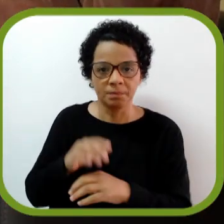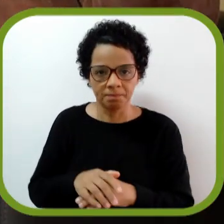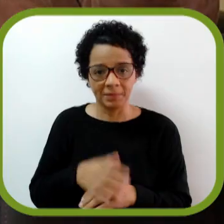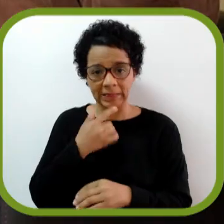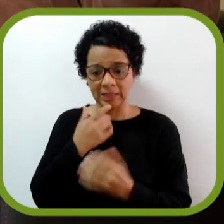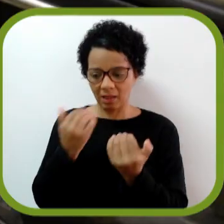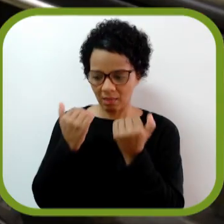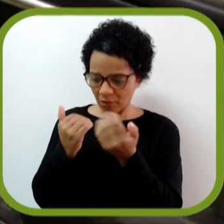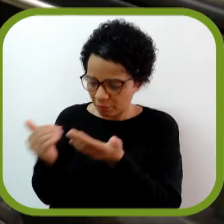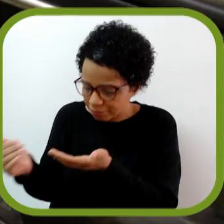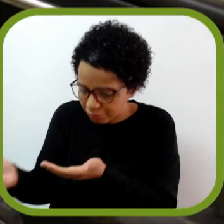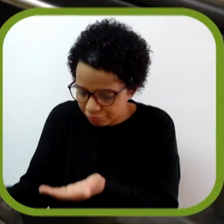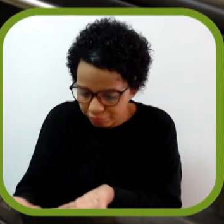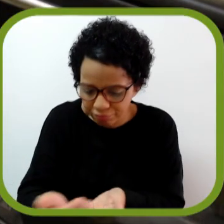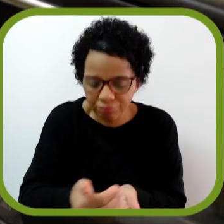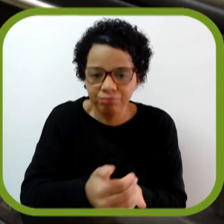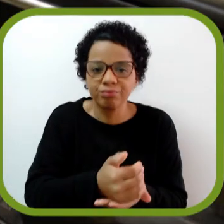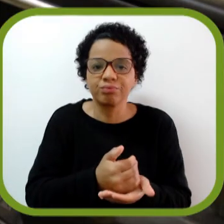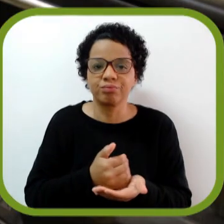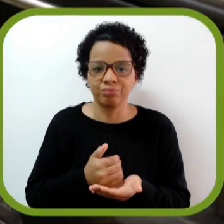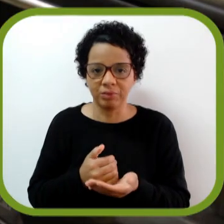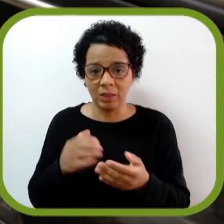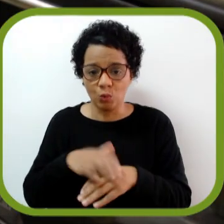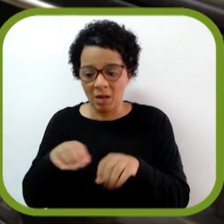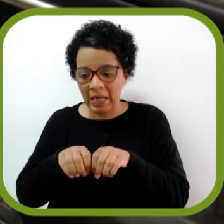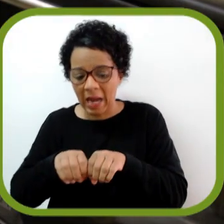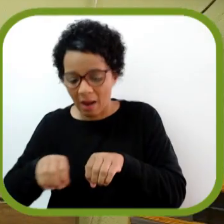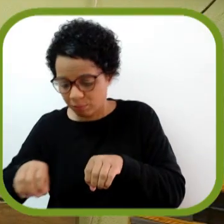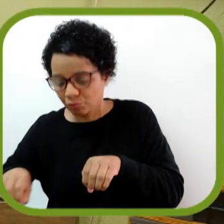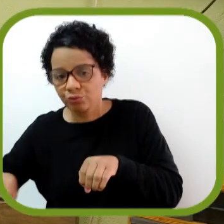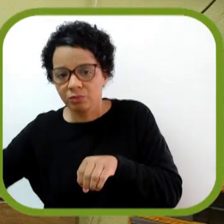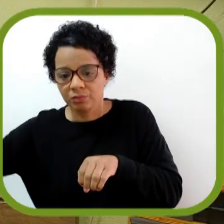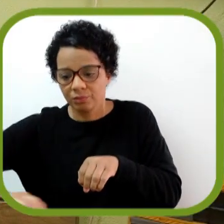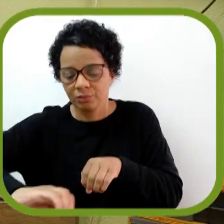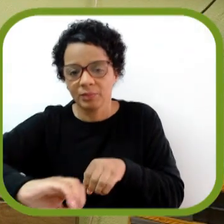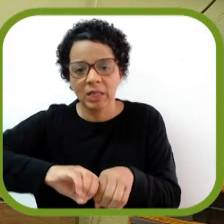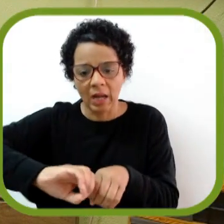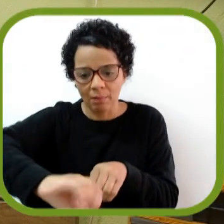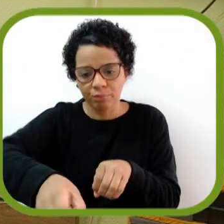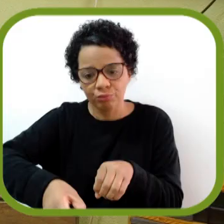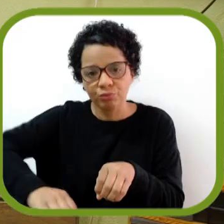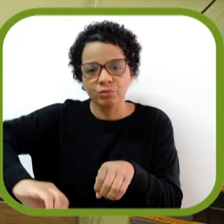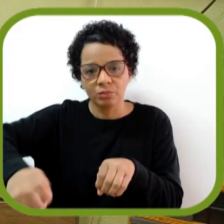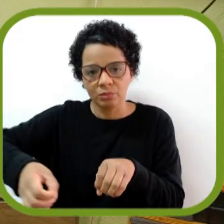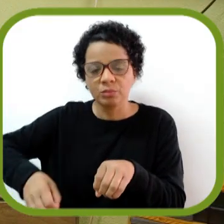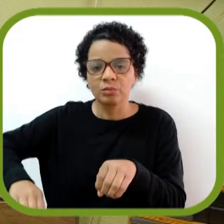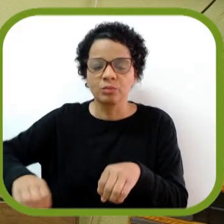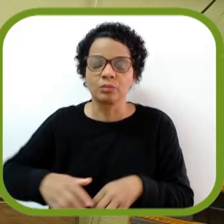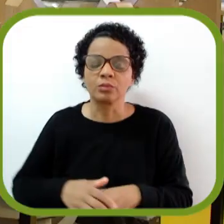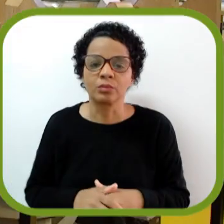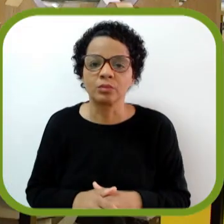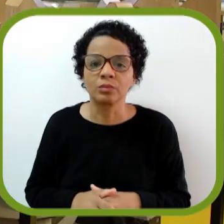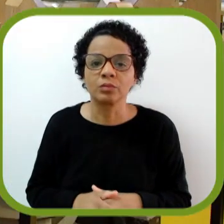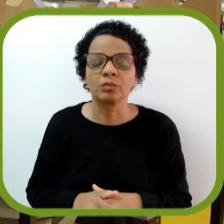ou seja, há uma recolha de dados que é feita ao longo desses cabos, que são cabos que estão a ser